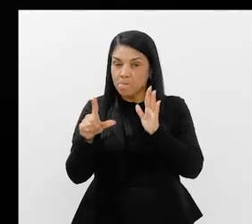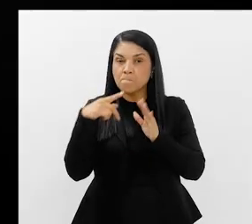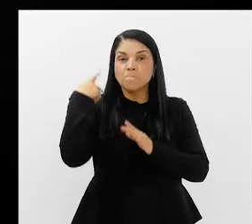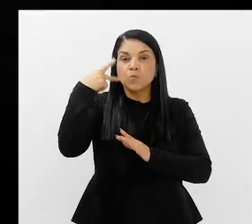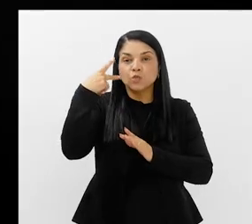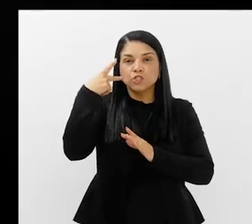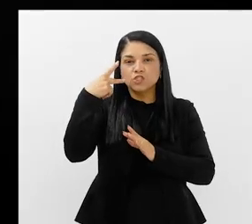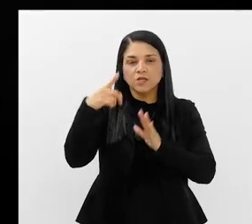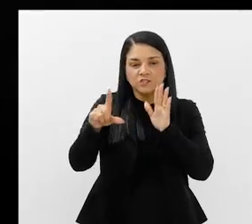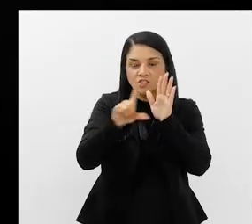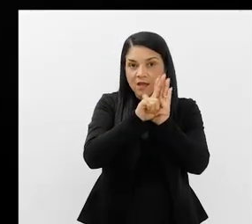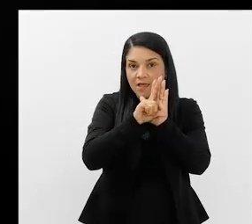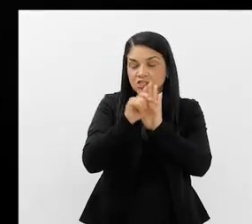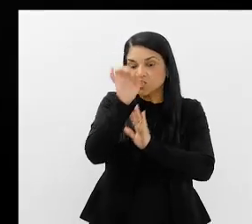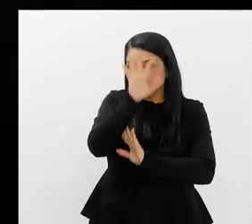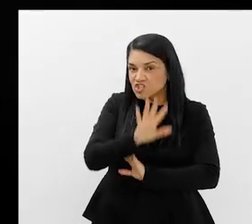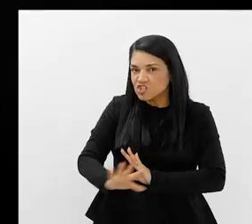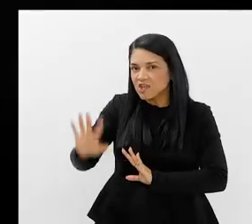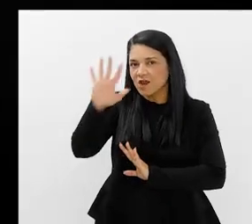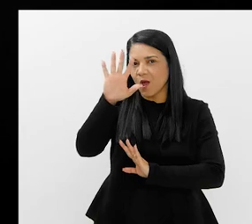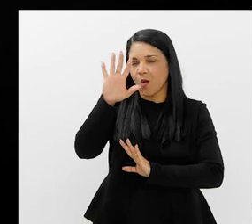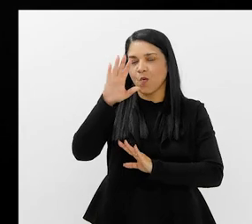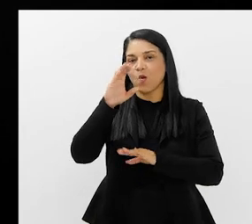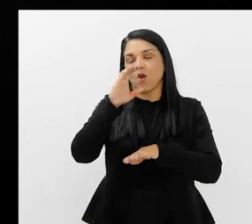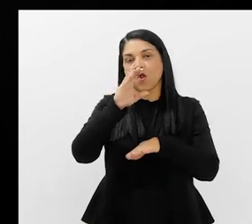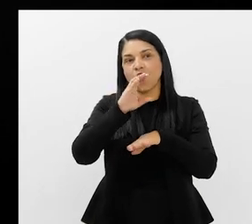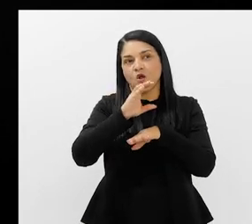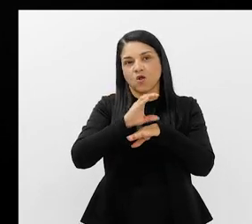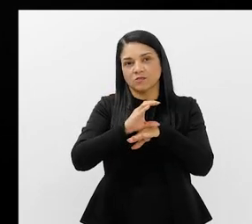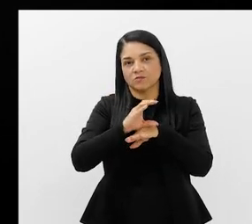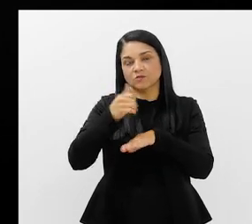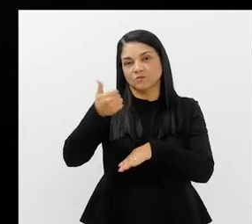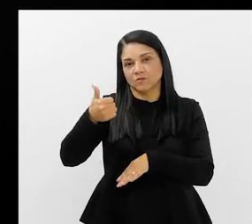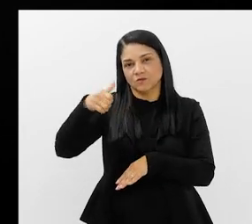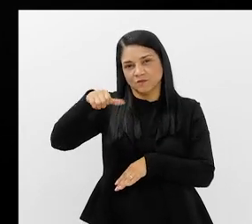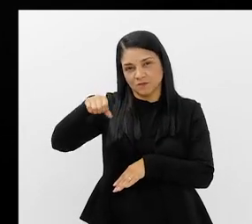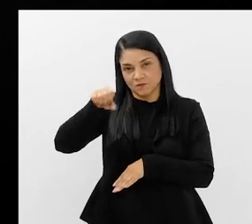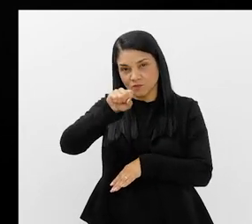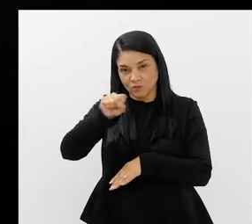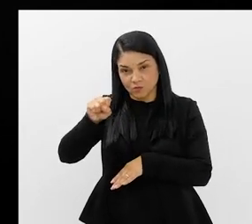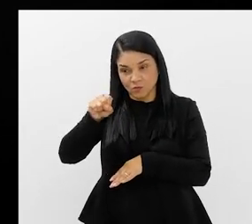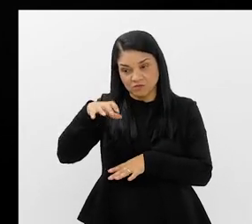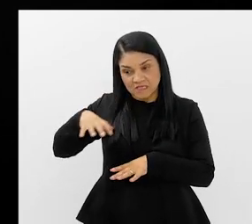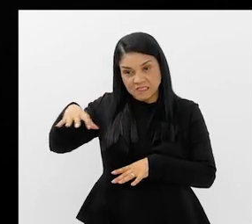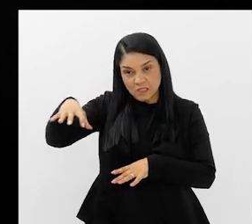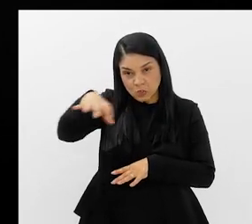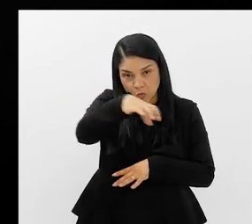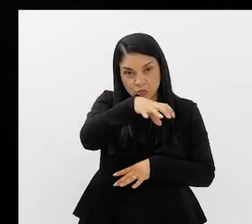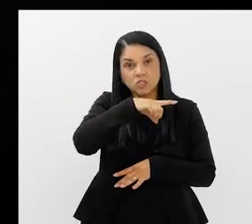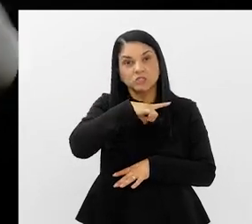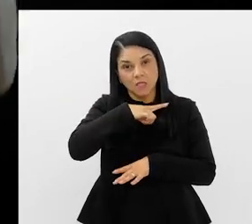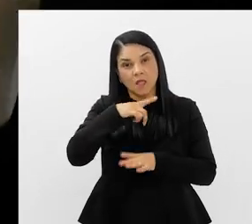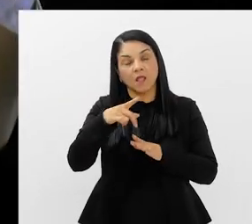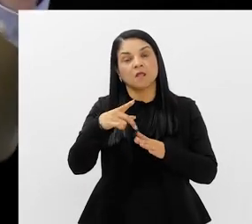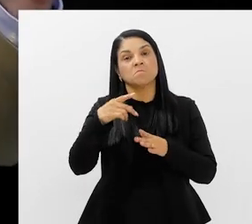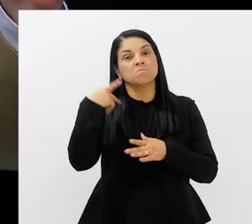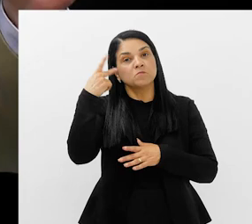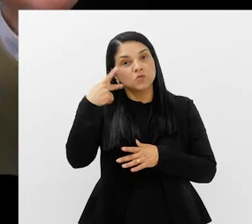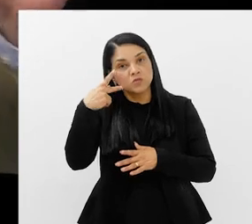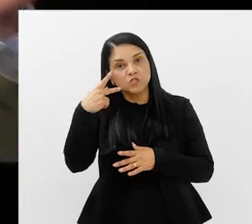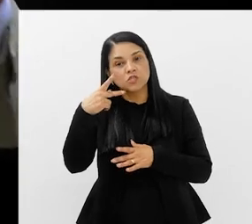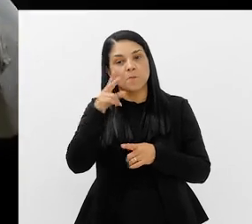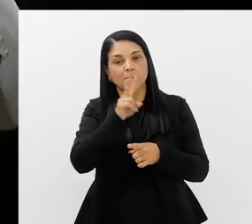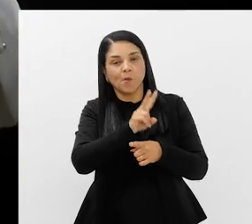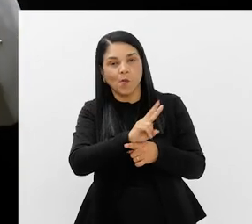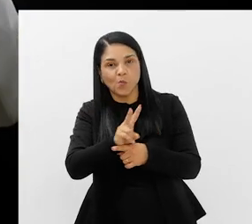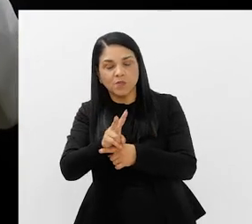1981, que é uma política geral. Mas nós temos, a partir da Constituição de 1988, políticas setoriais para todos os setores.